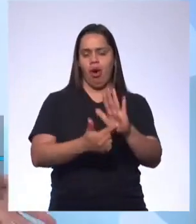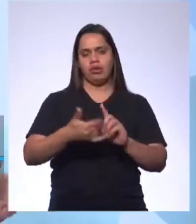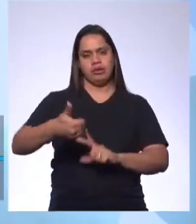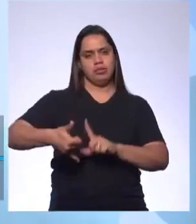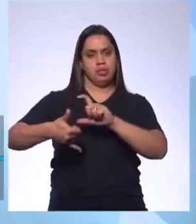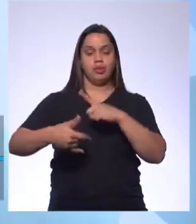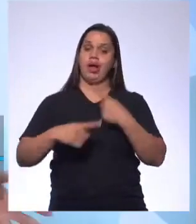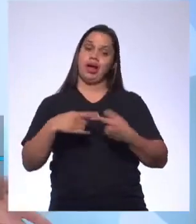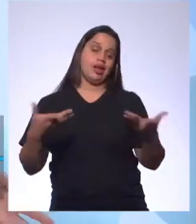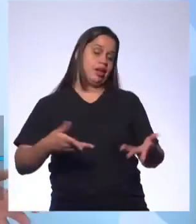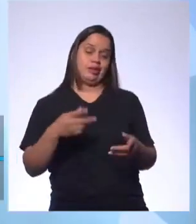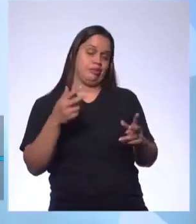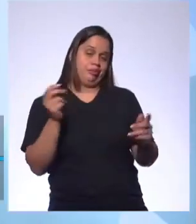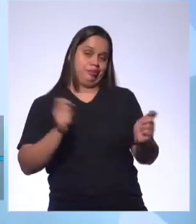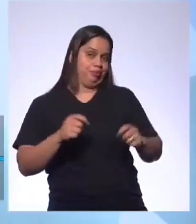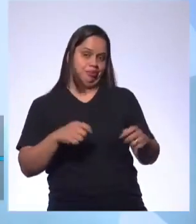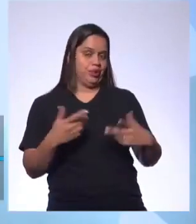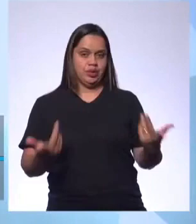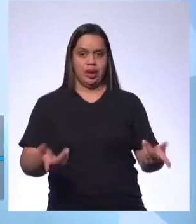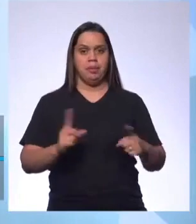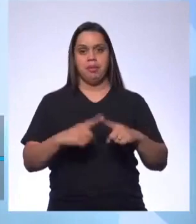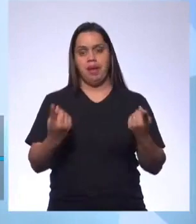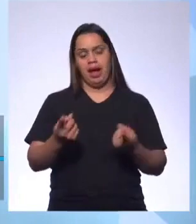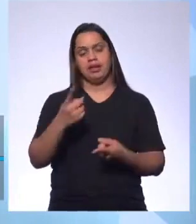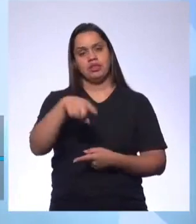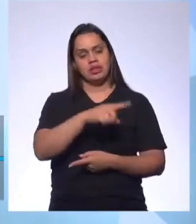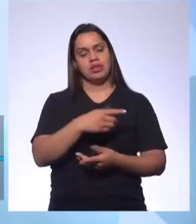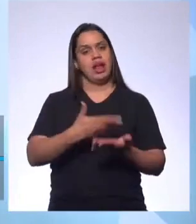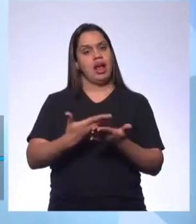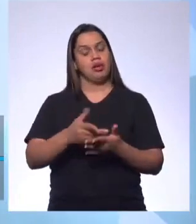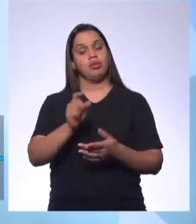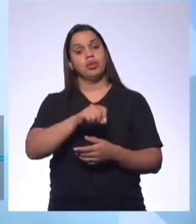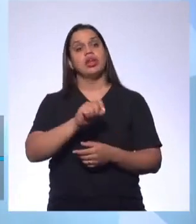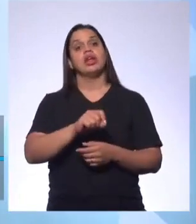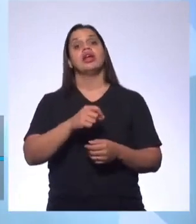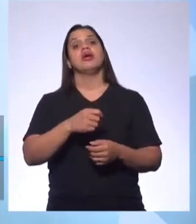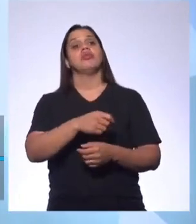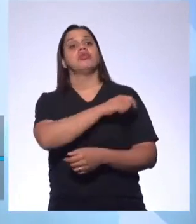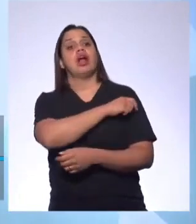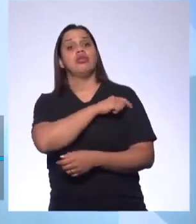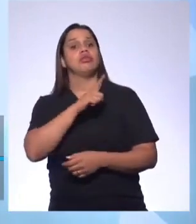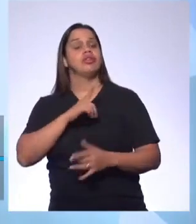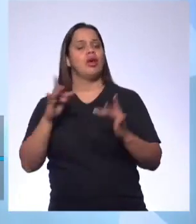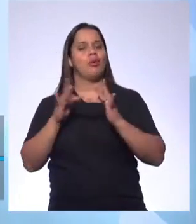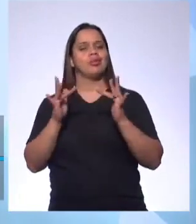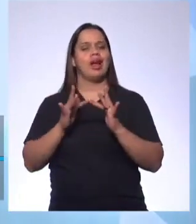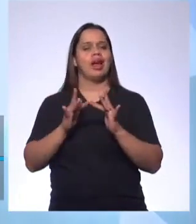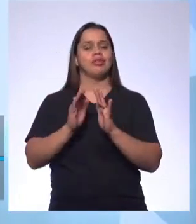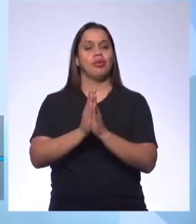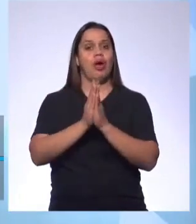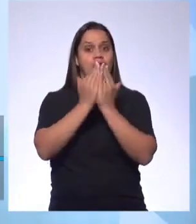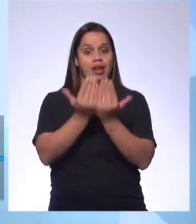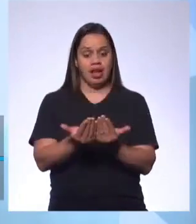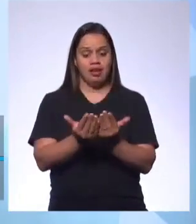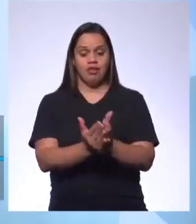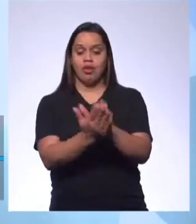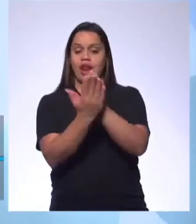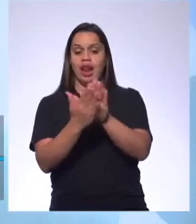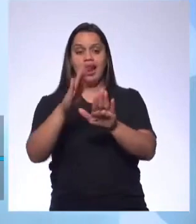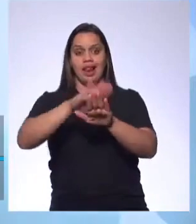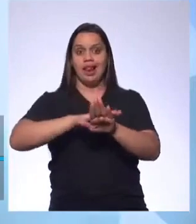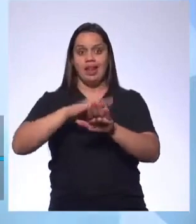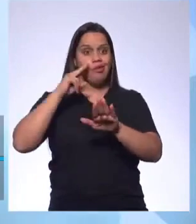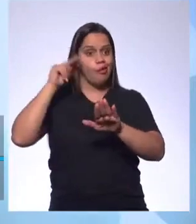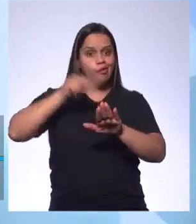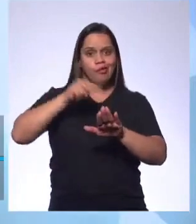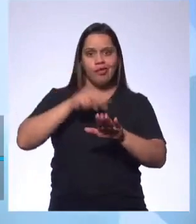está em aula presencial, muitas escolas ainda, para que o aluno tenha contato com essa capa do livro, para começar a conhecer pelo livro, que eu não posso